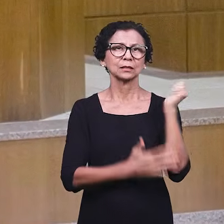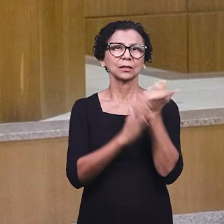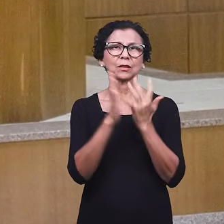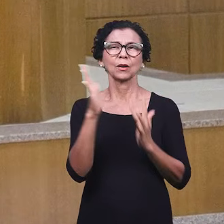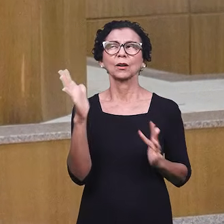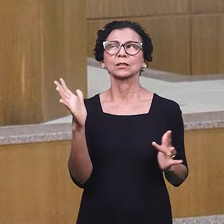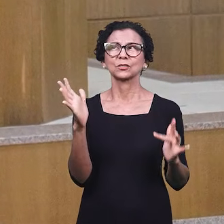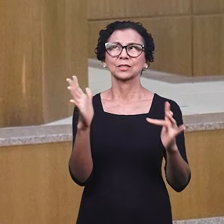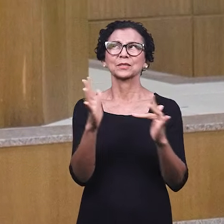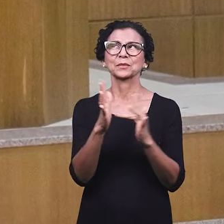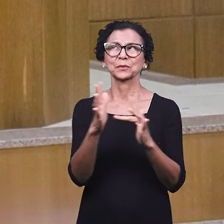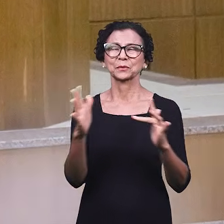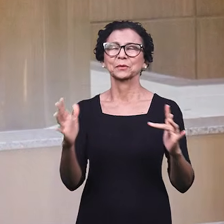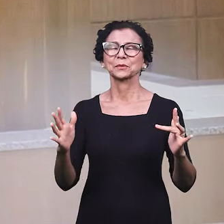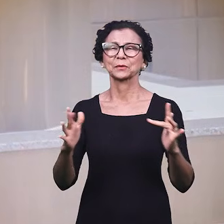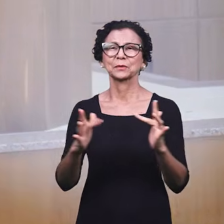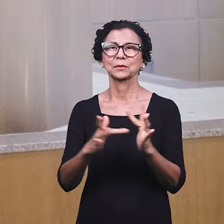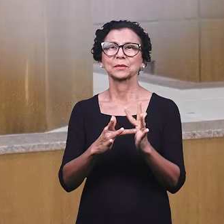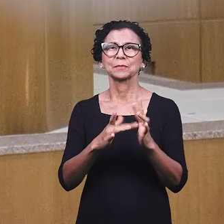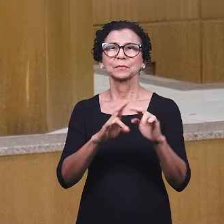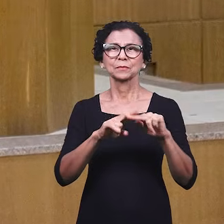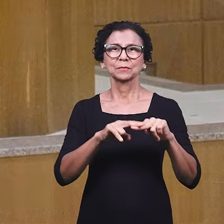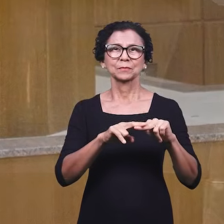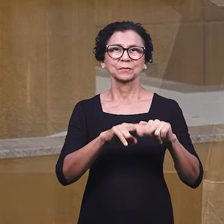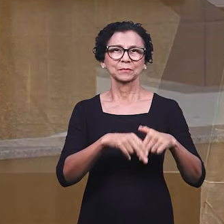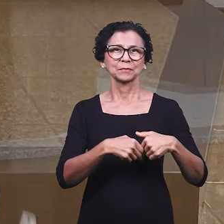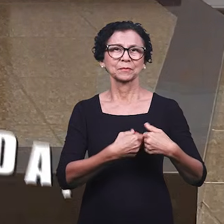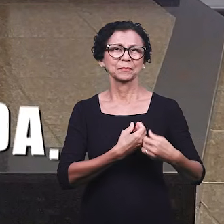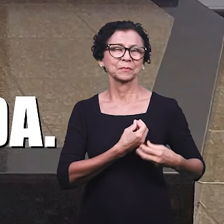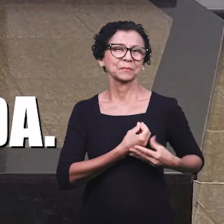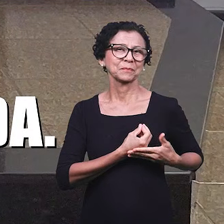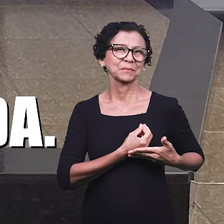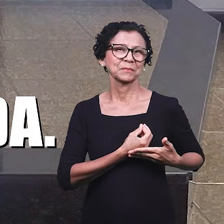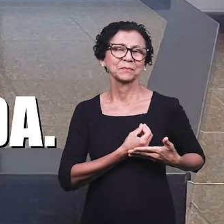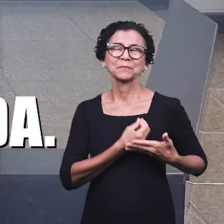clamar por Teu sangue, ó Jesus, pra Te